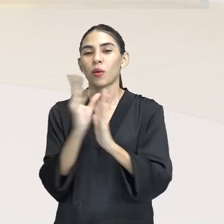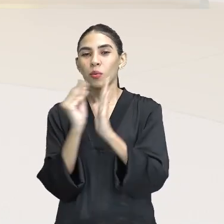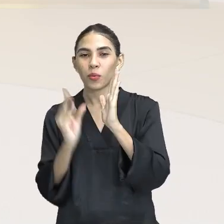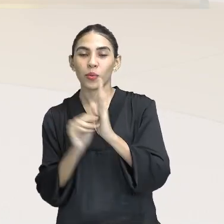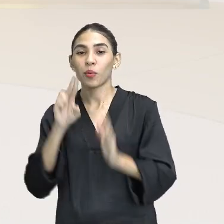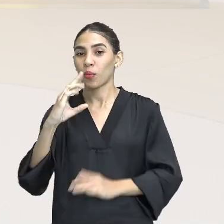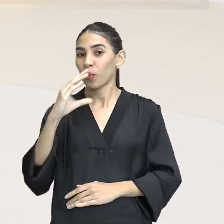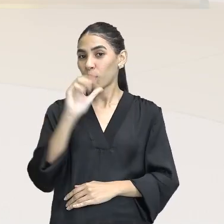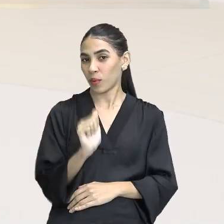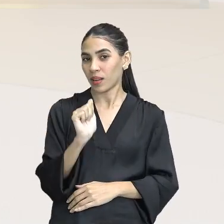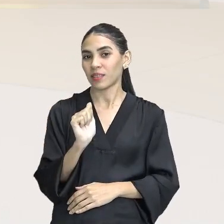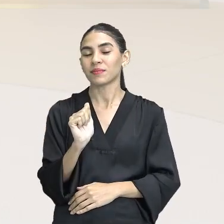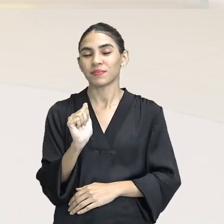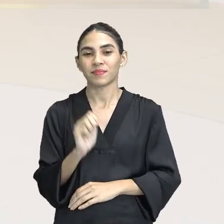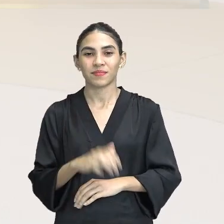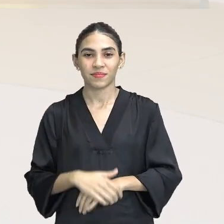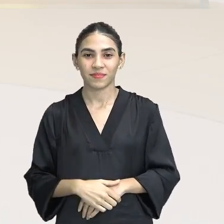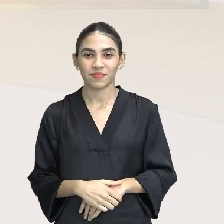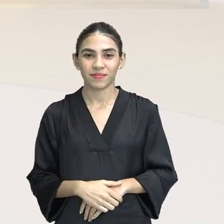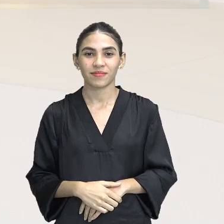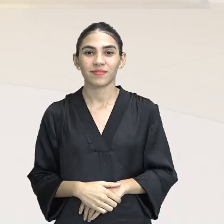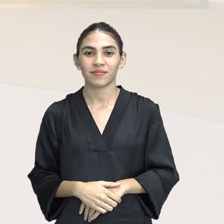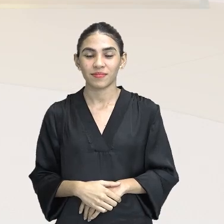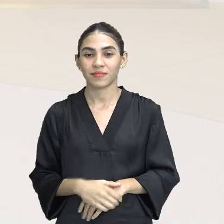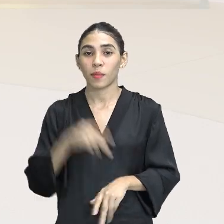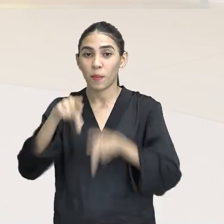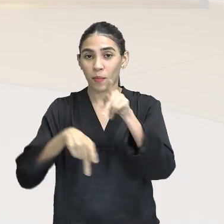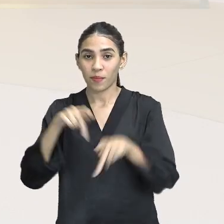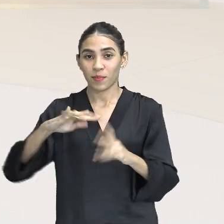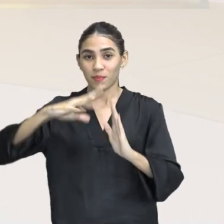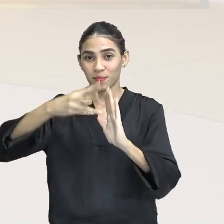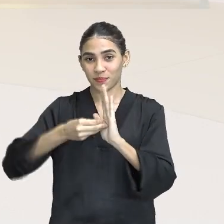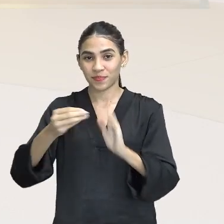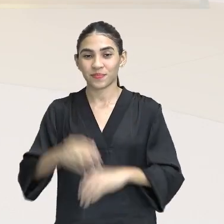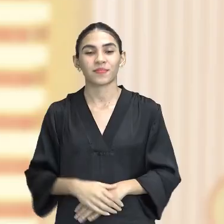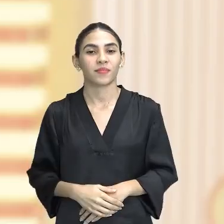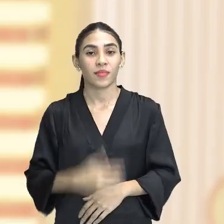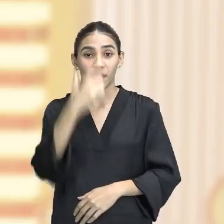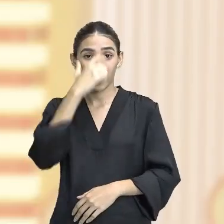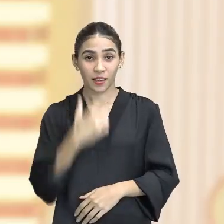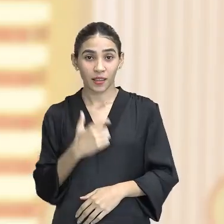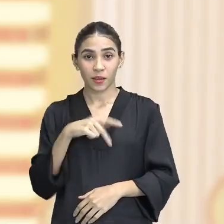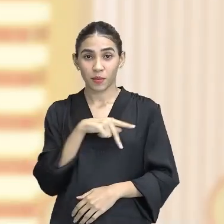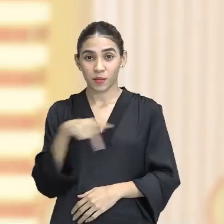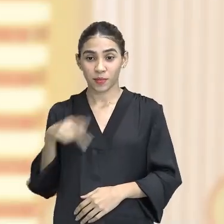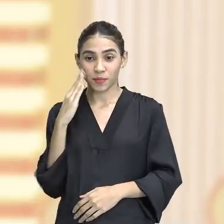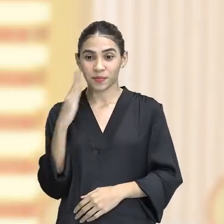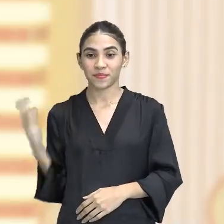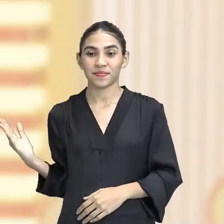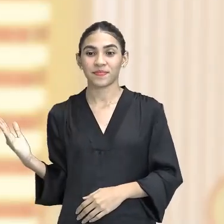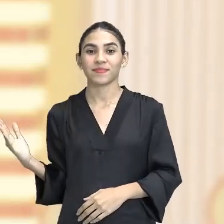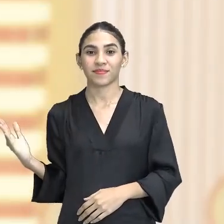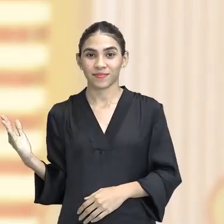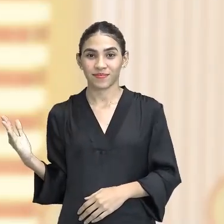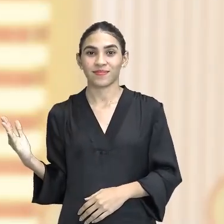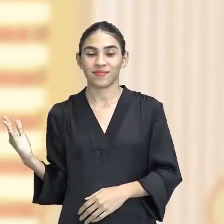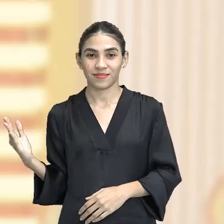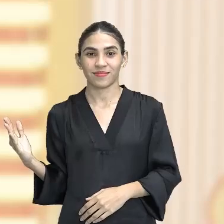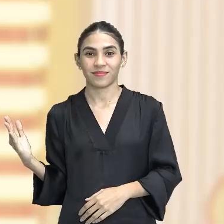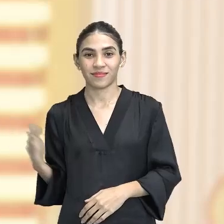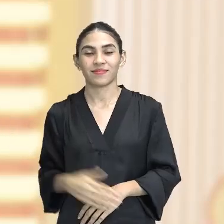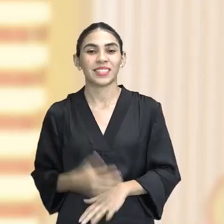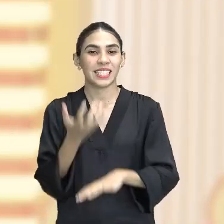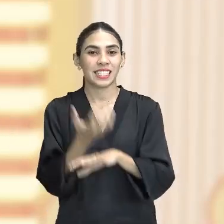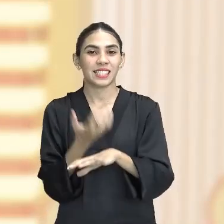essa UCA, né? Unidade Curricular de Aprofundamento Povos Amazônicos. Eu sou o professor Rosângelo